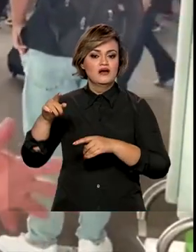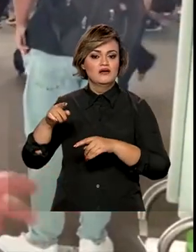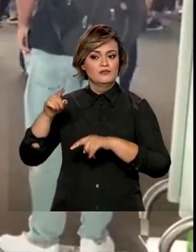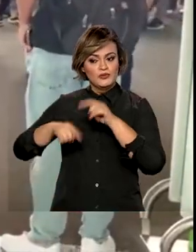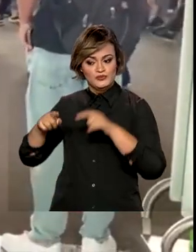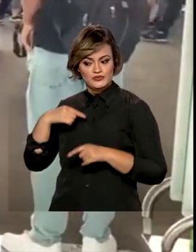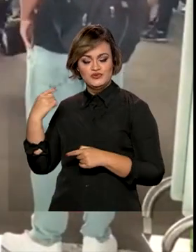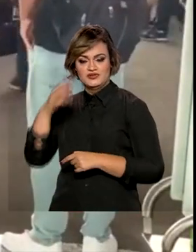nesses três países.